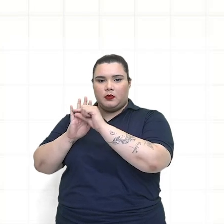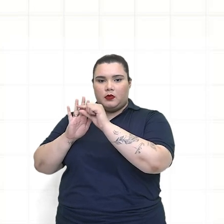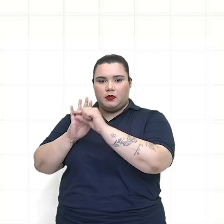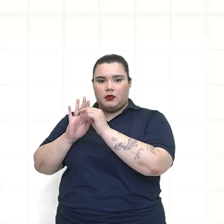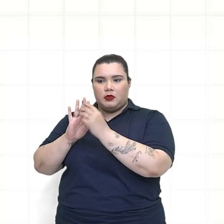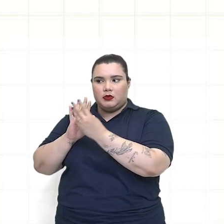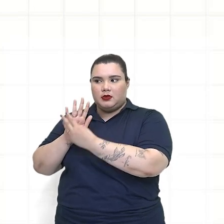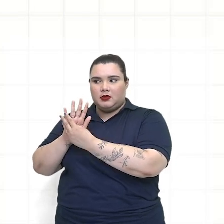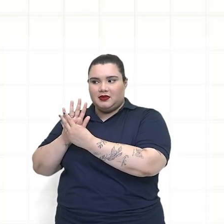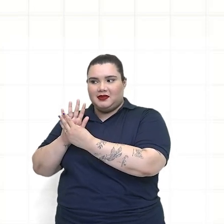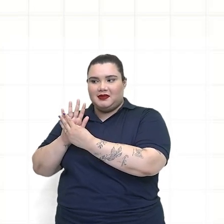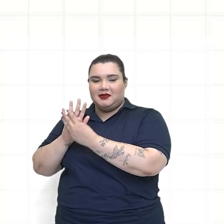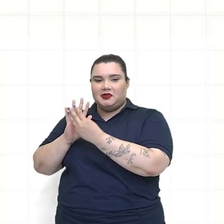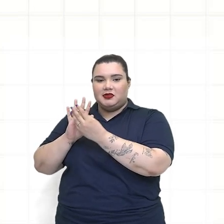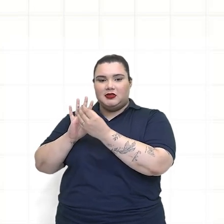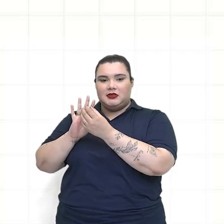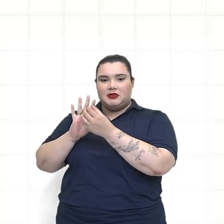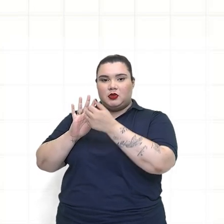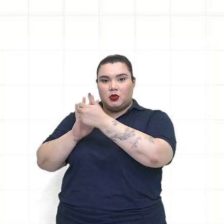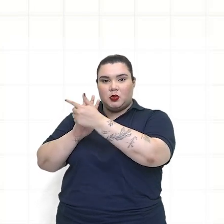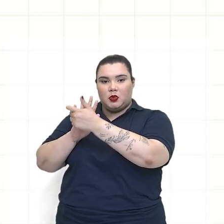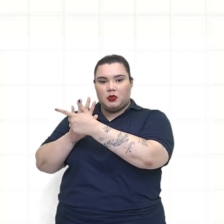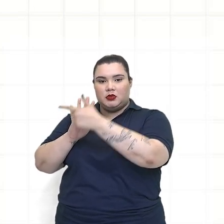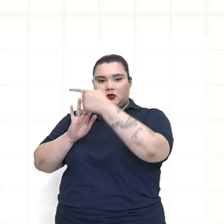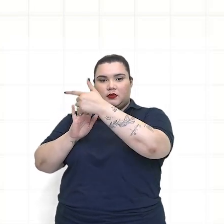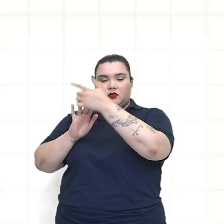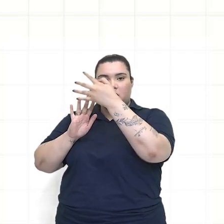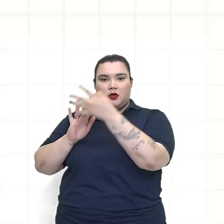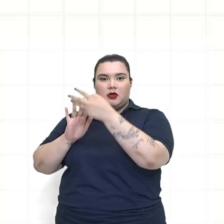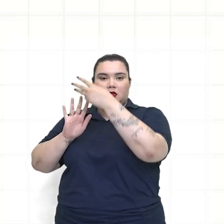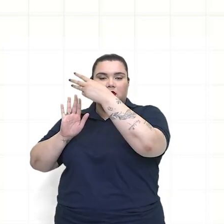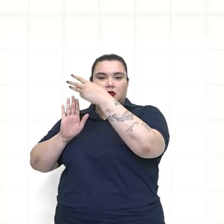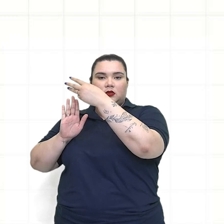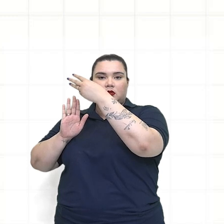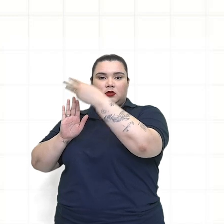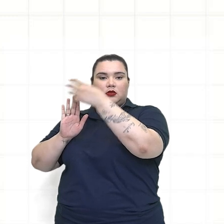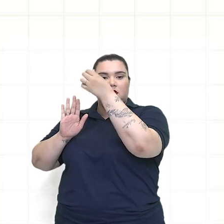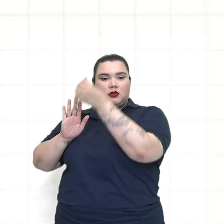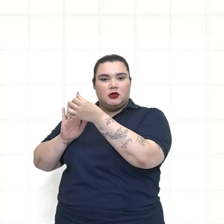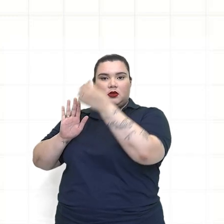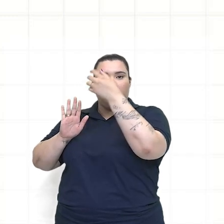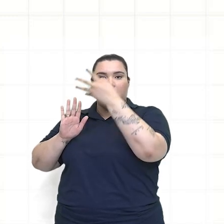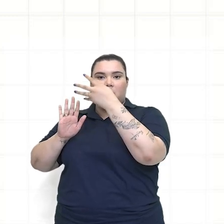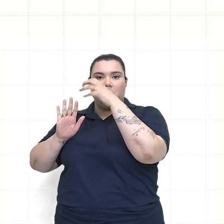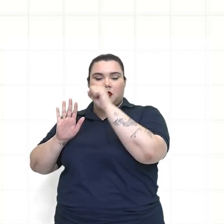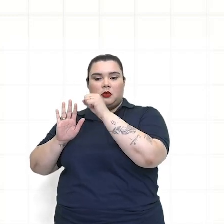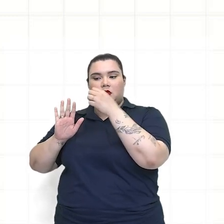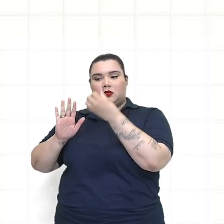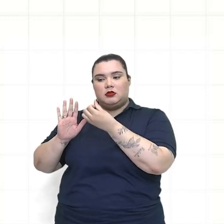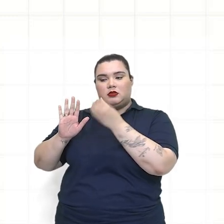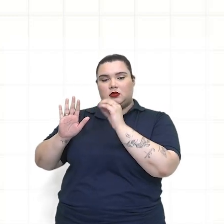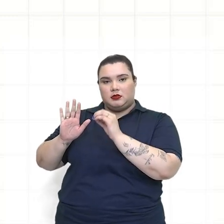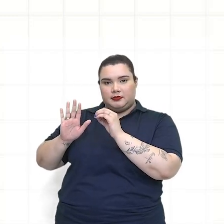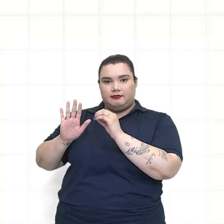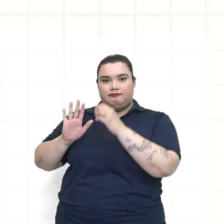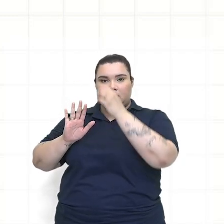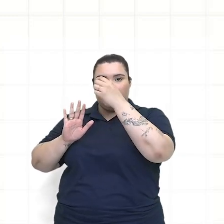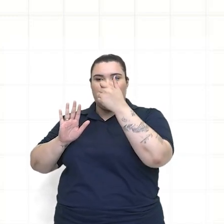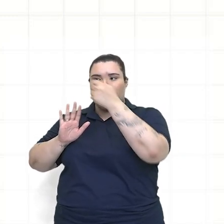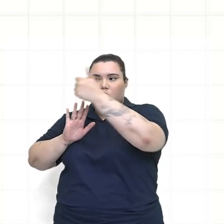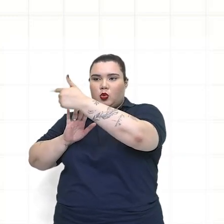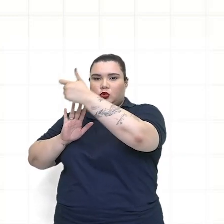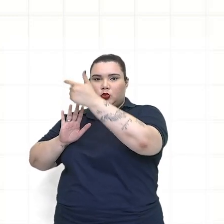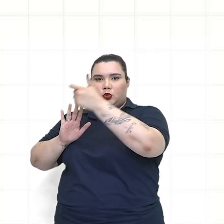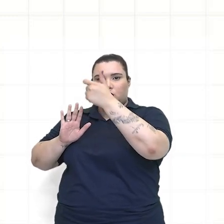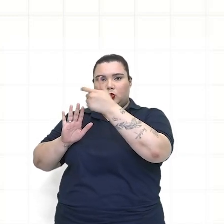ficar 12, mais 12, 24, mais 12, 36, mais 12, 48, mais 12, 60. Então, ou seja, para